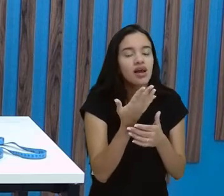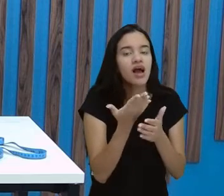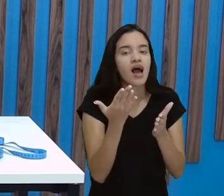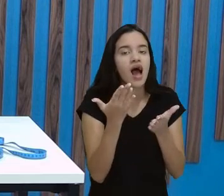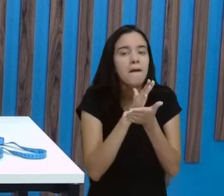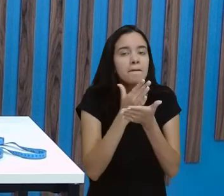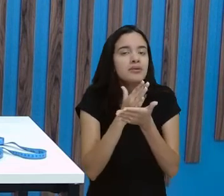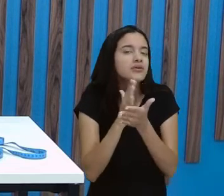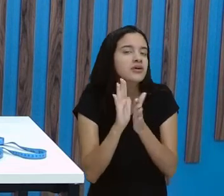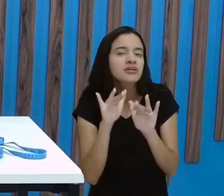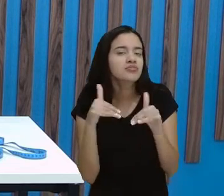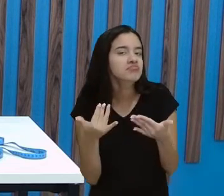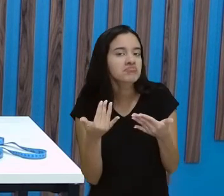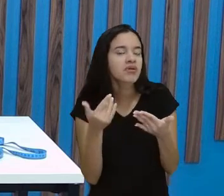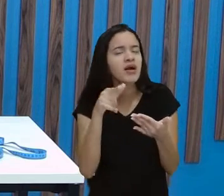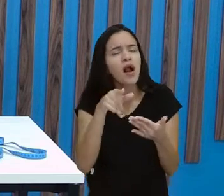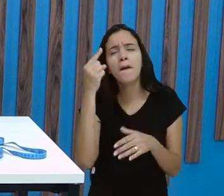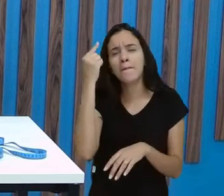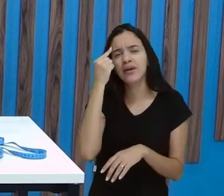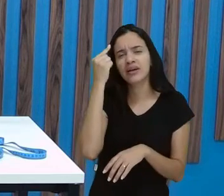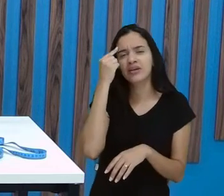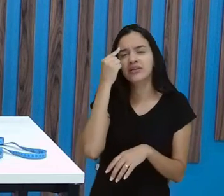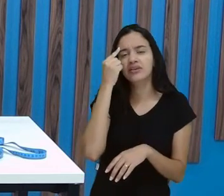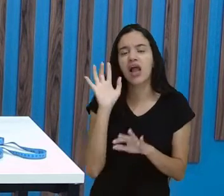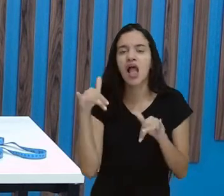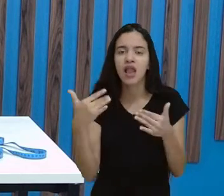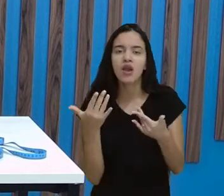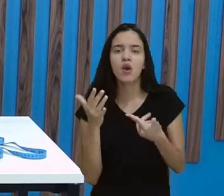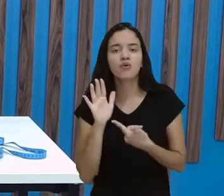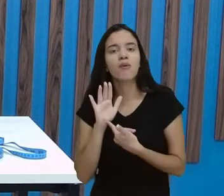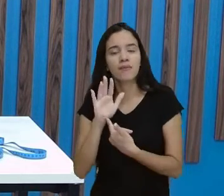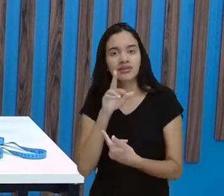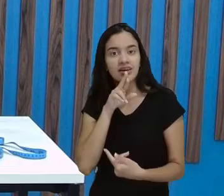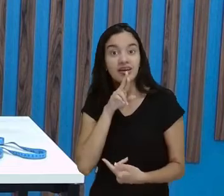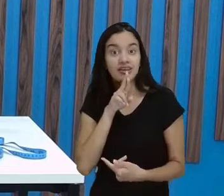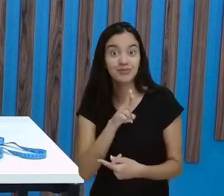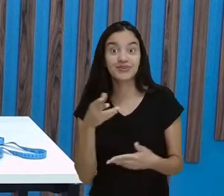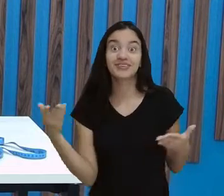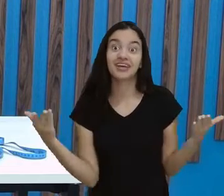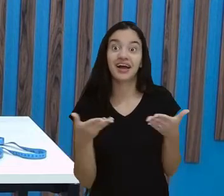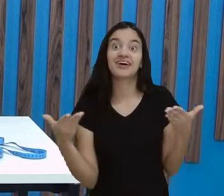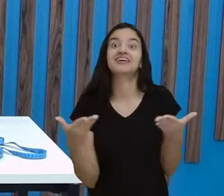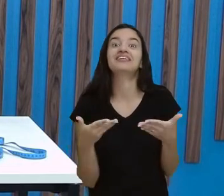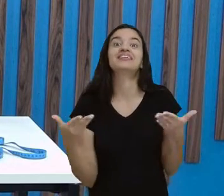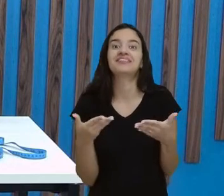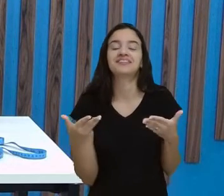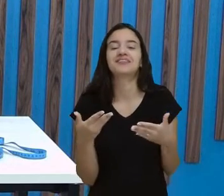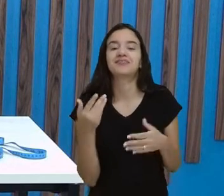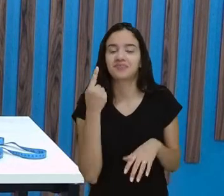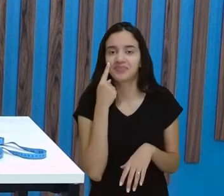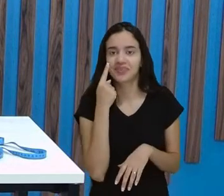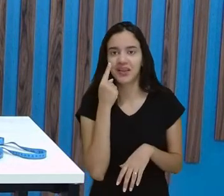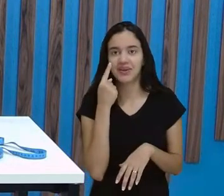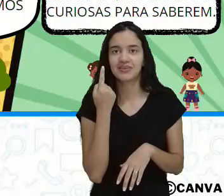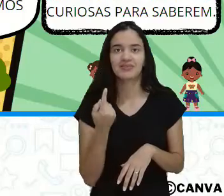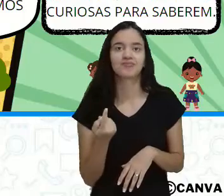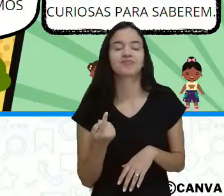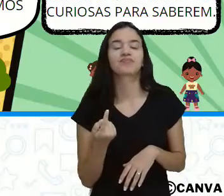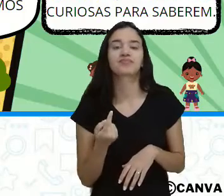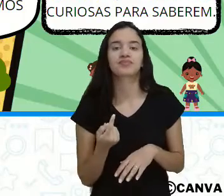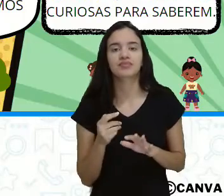quanto? Pensem aí um pouquinho e eu vou trazer o resultado agora no próximo quadrinho. Olha